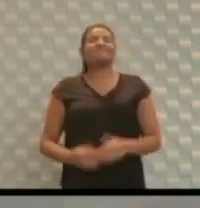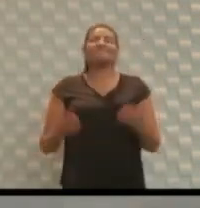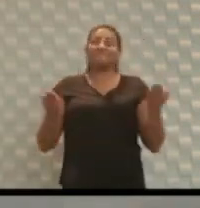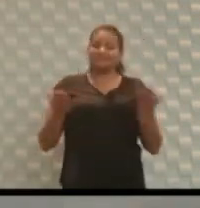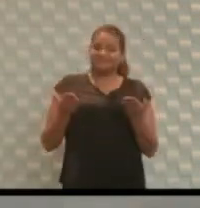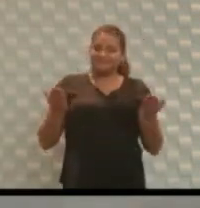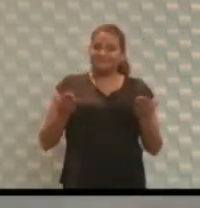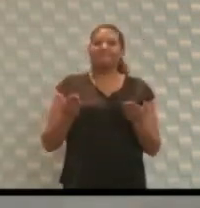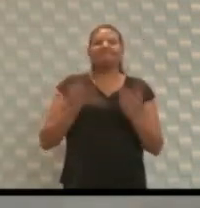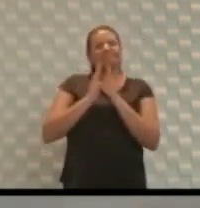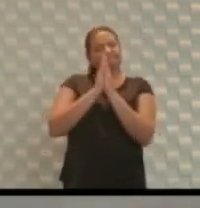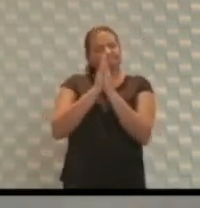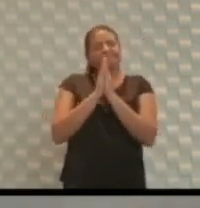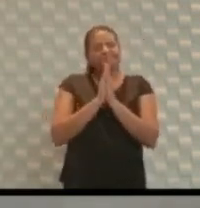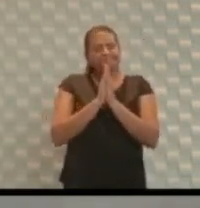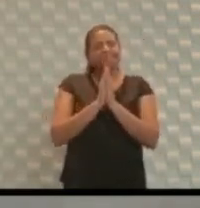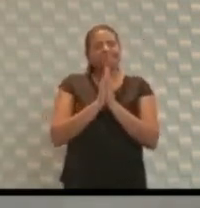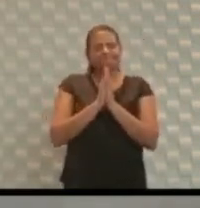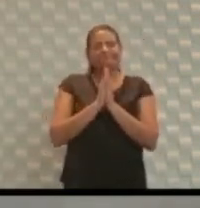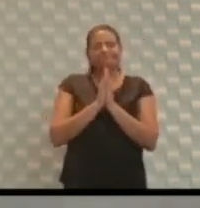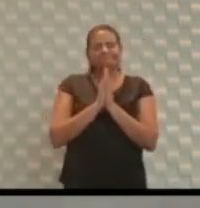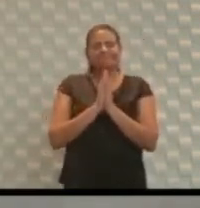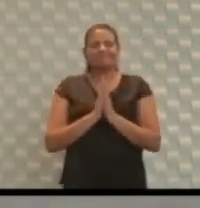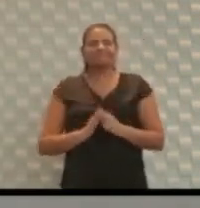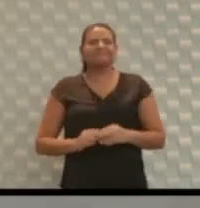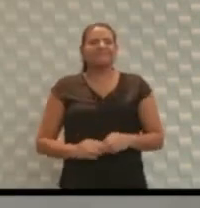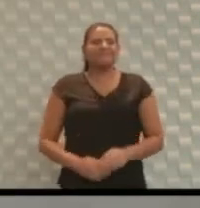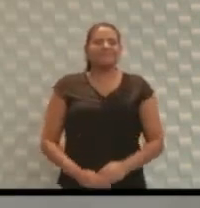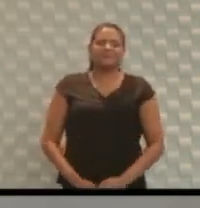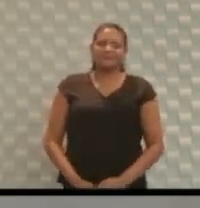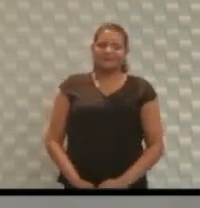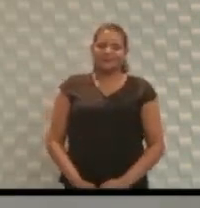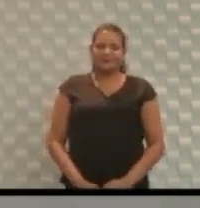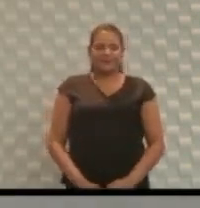os seus olhos, que eu quero orar por você.